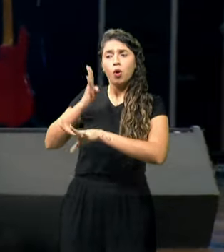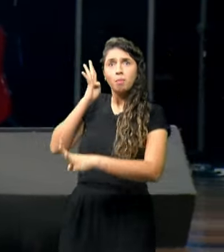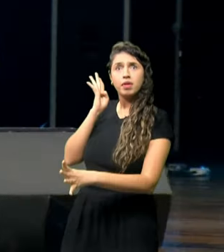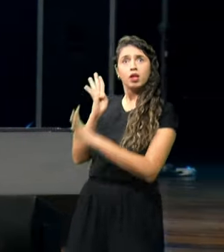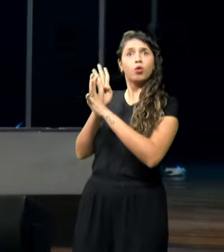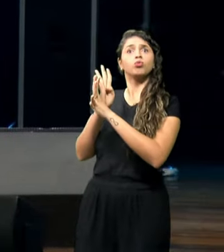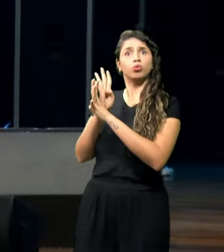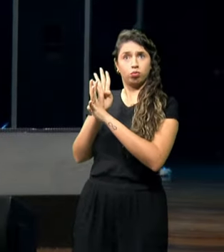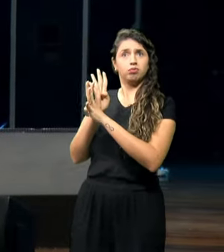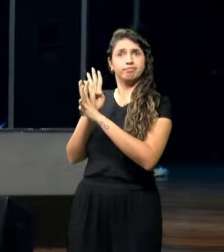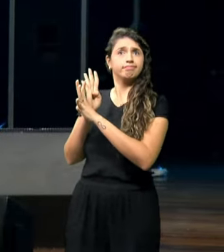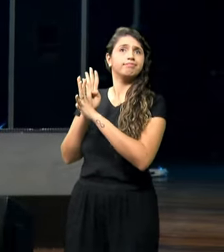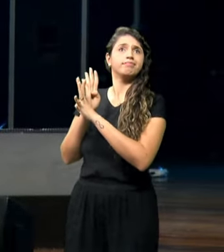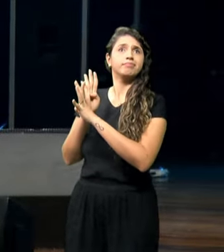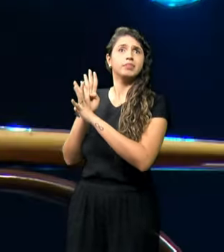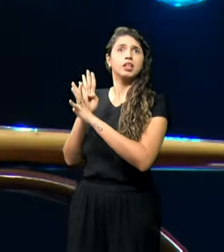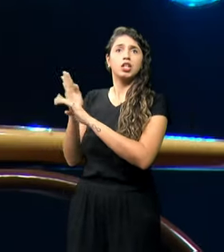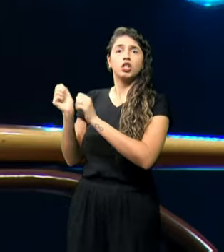dizendo?